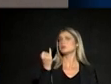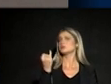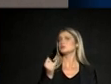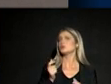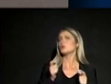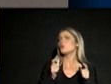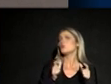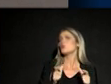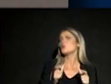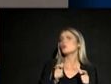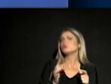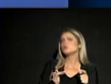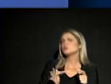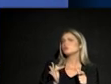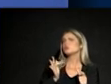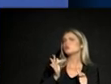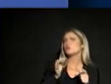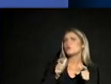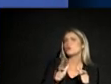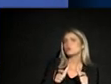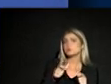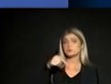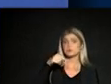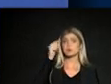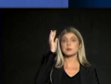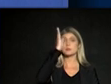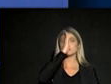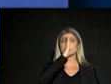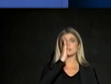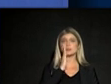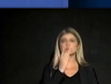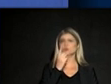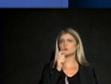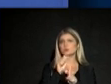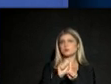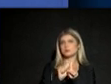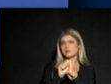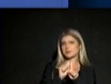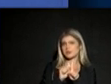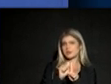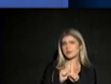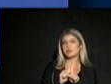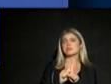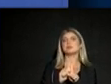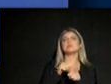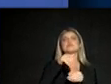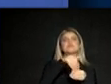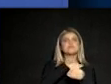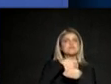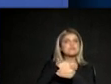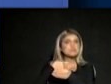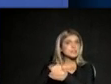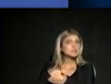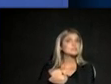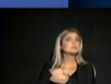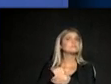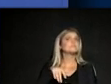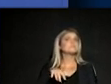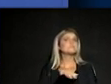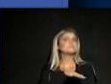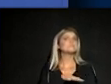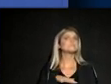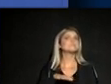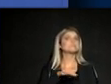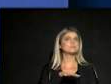estamos indo. Aqui no Brasil, estamos há pouco mais de um mês de eleições gerais, o que